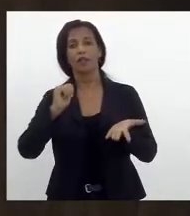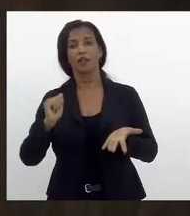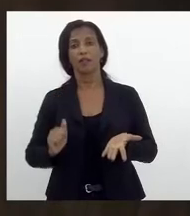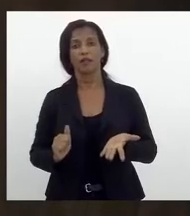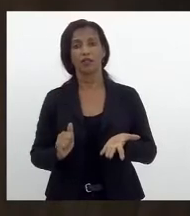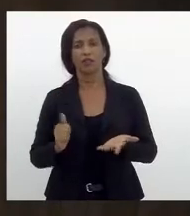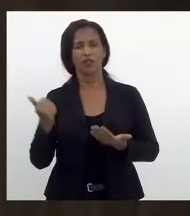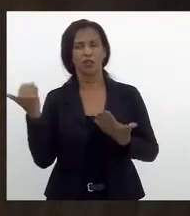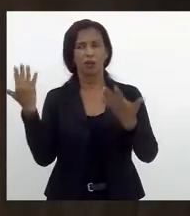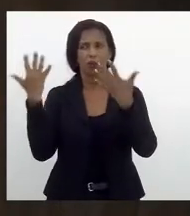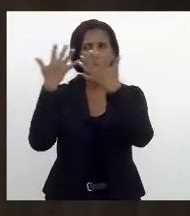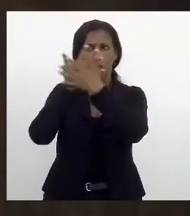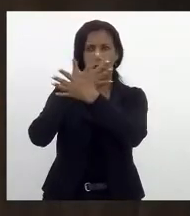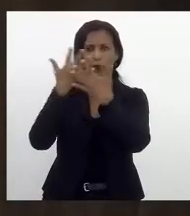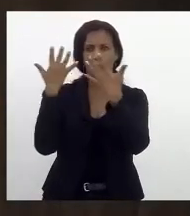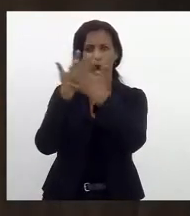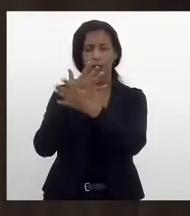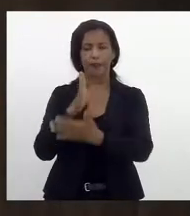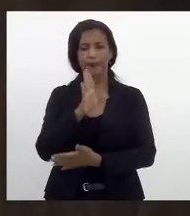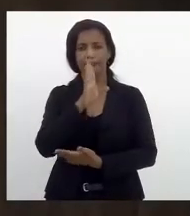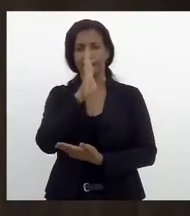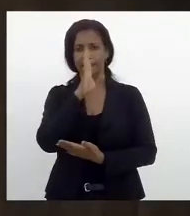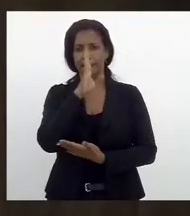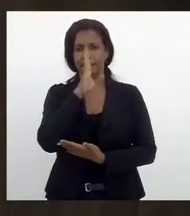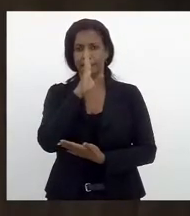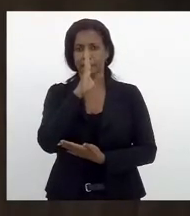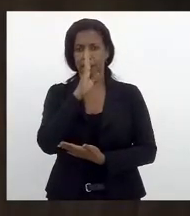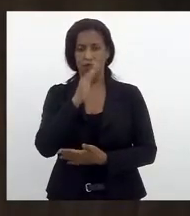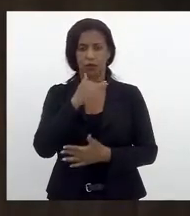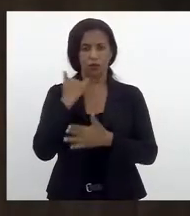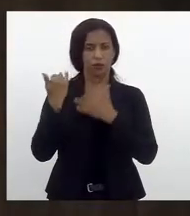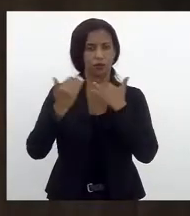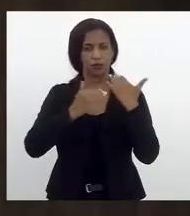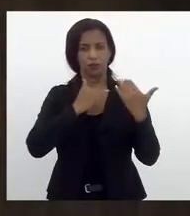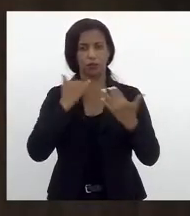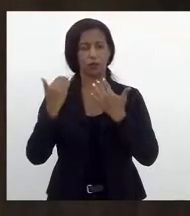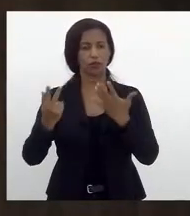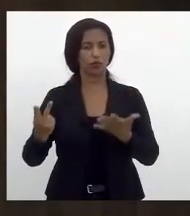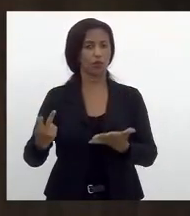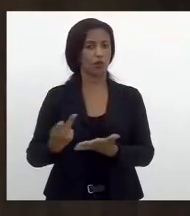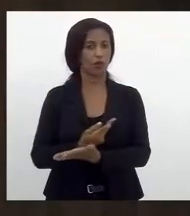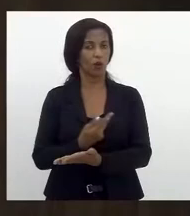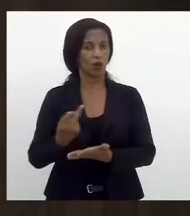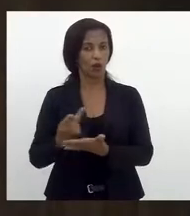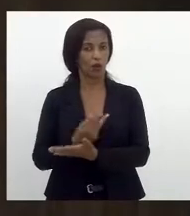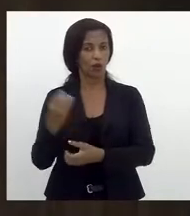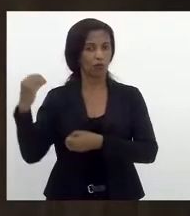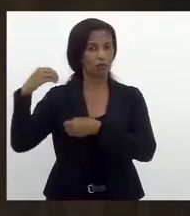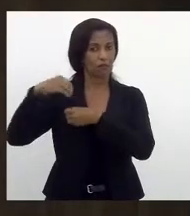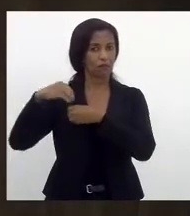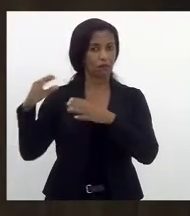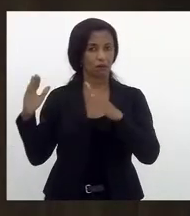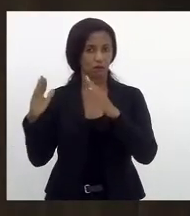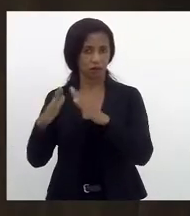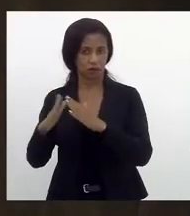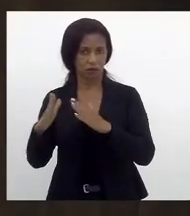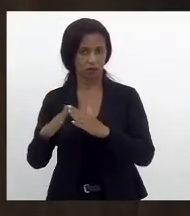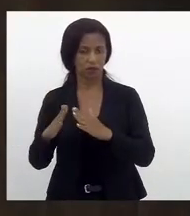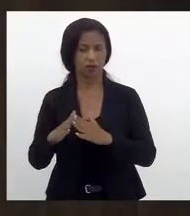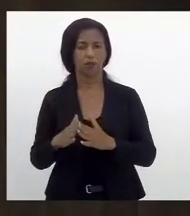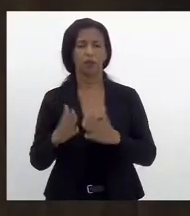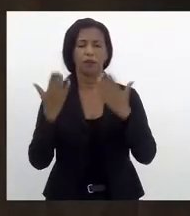da invisibilidade, do silêncio, as mortes que acontecem dentro dos lares.